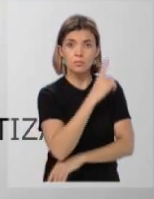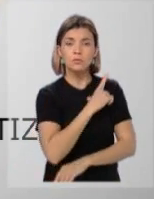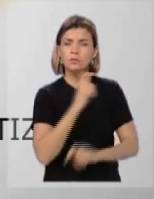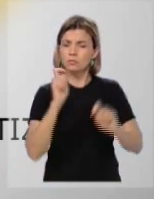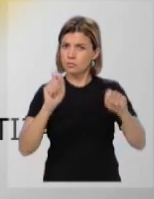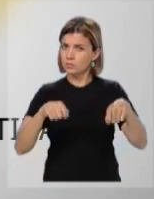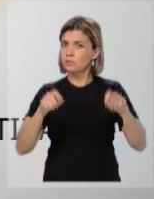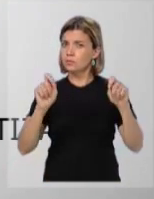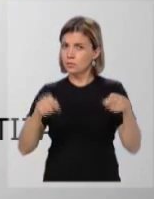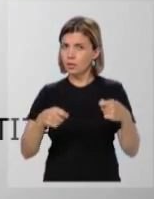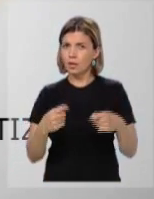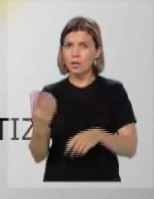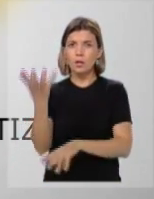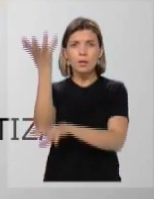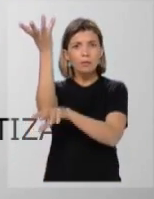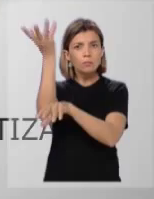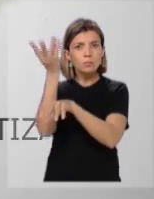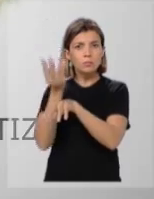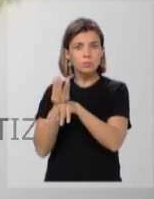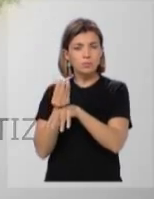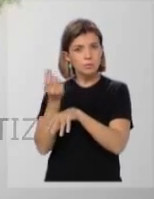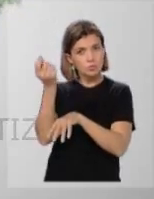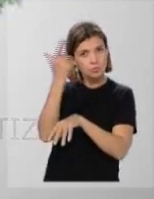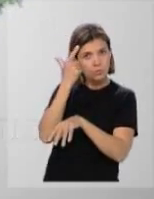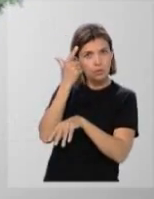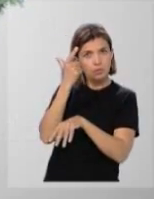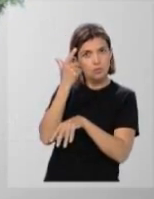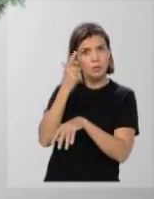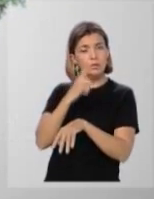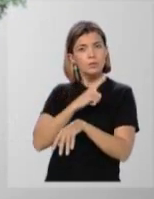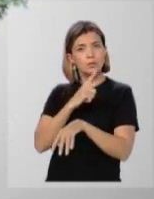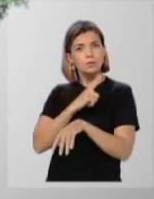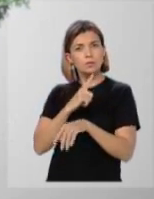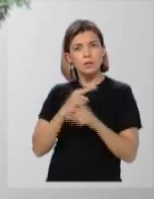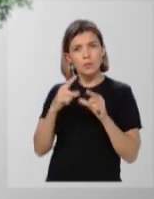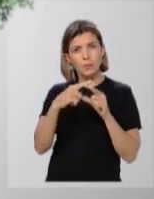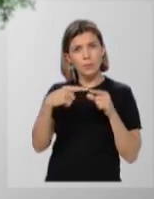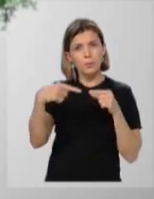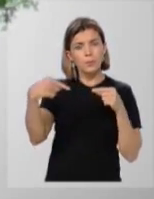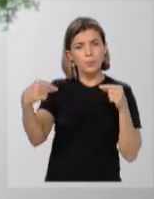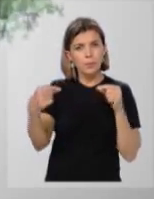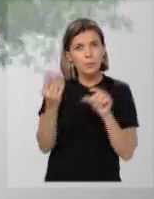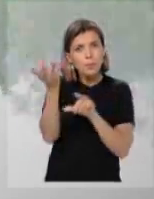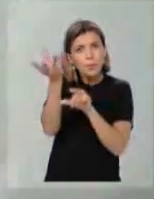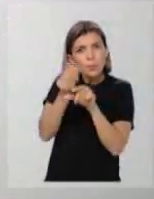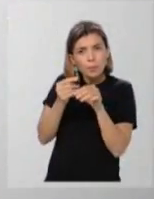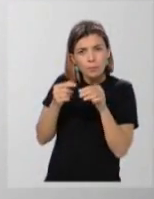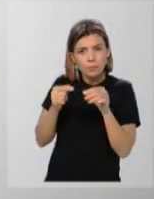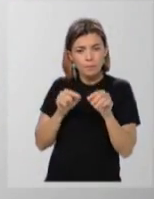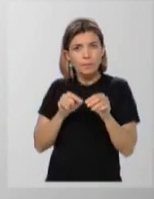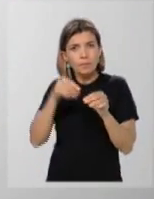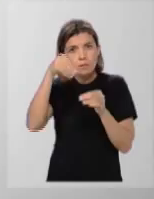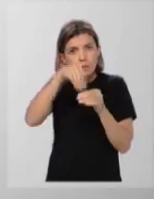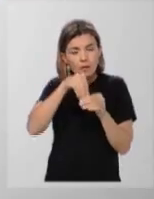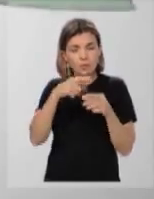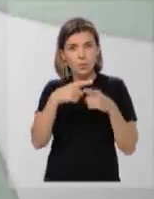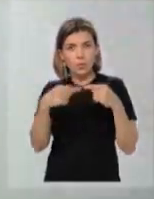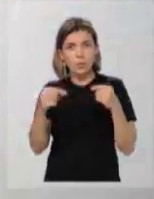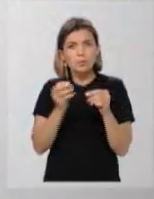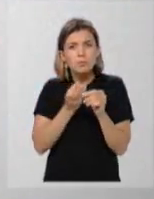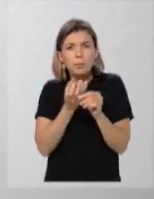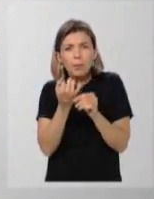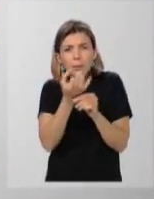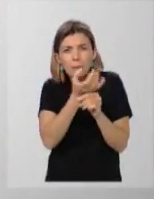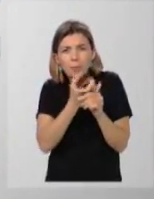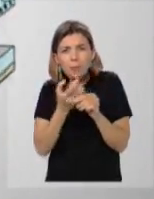plantas são capazes de fazer fotossíntese, porque algumas de suas células possuem clorofila, que é a